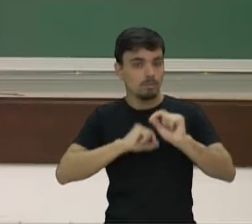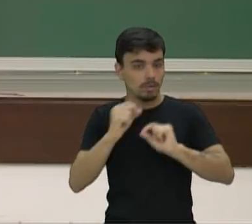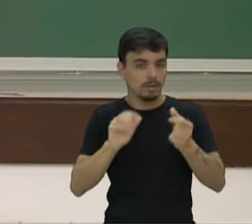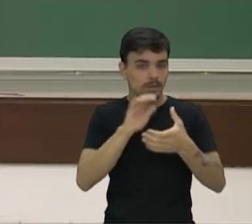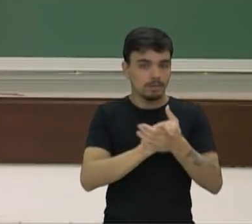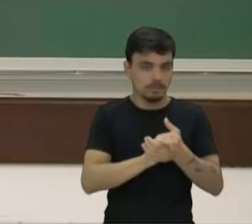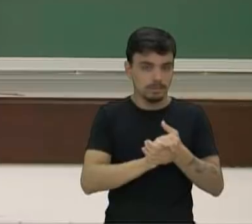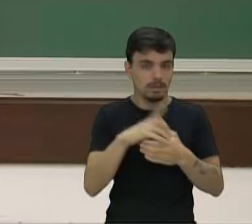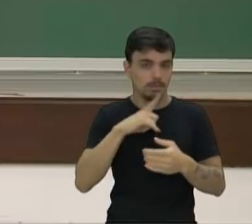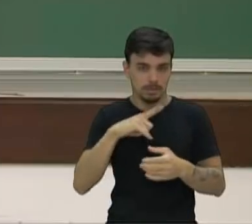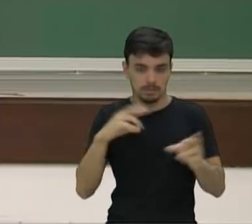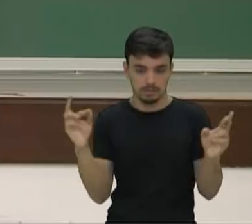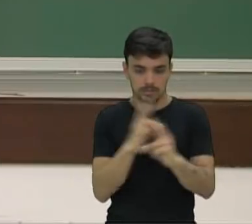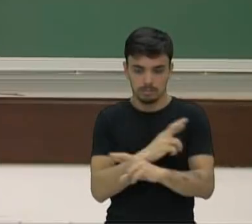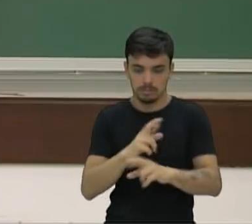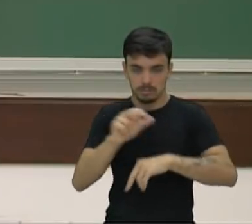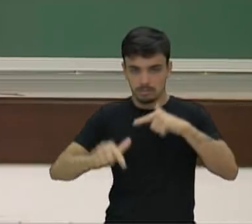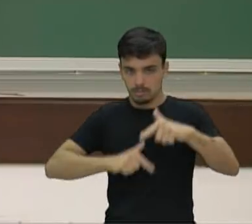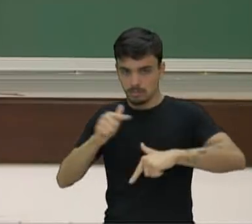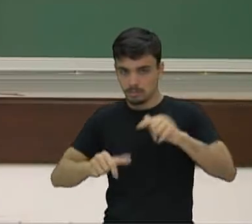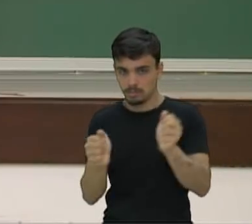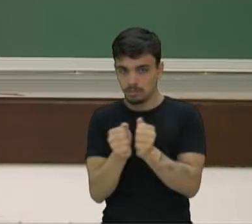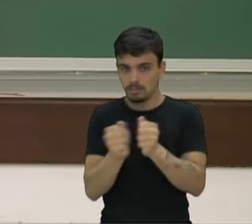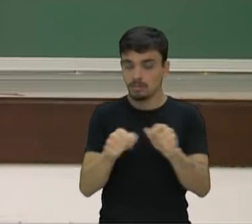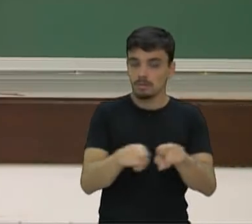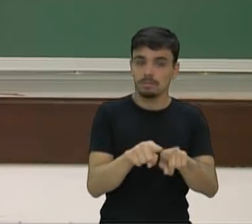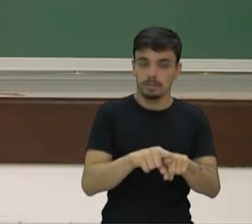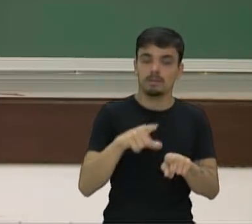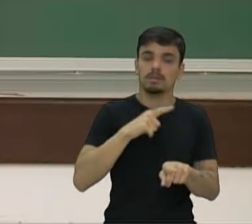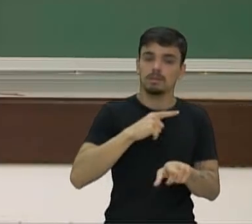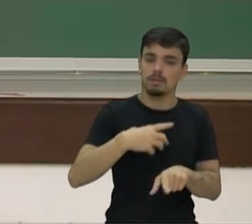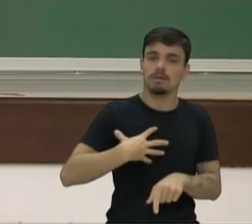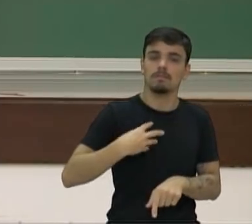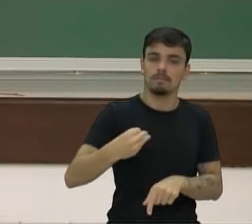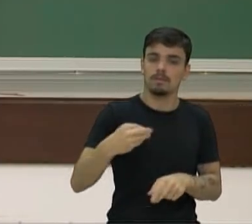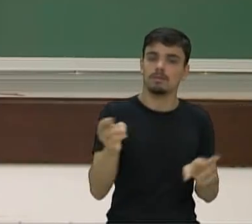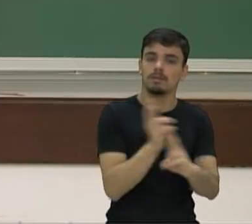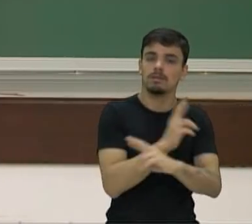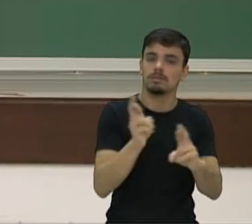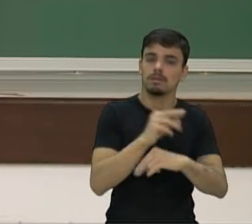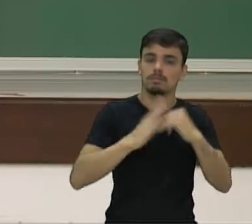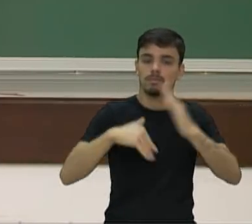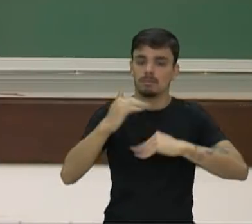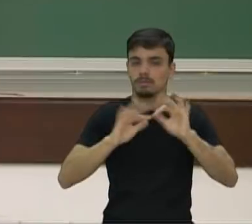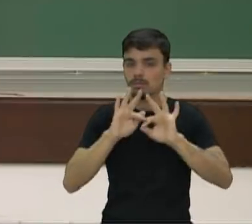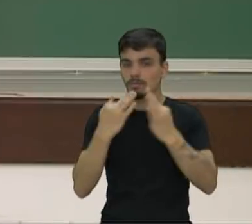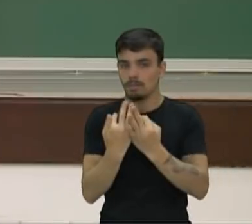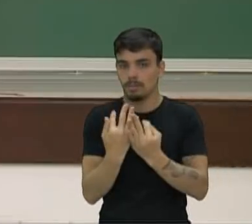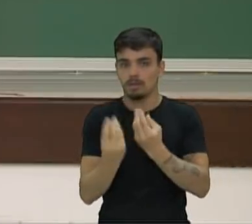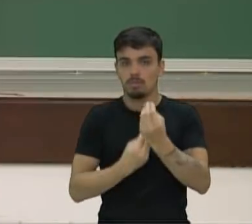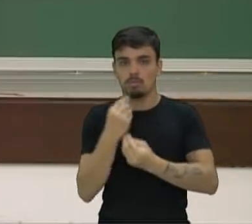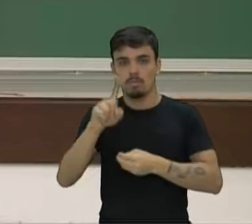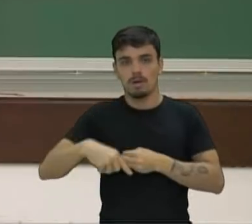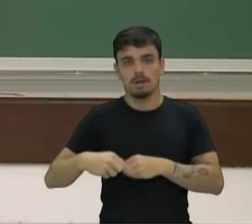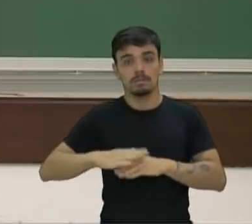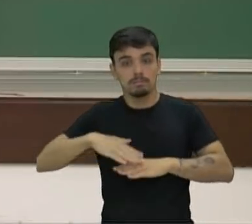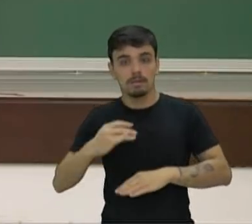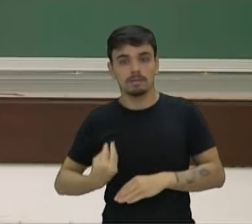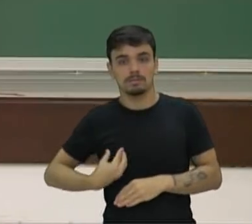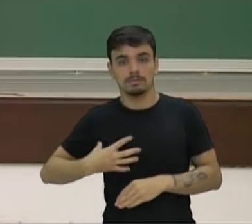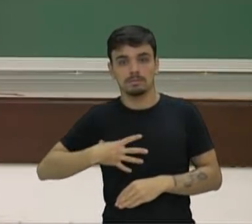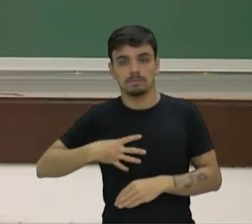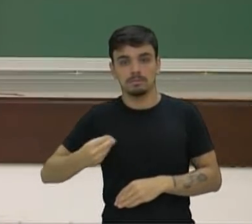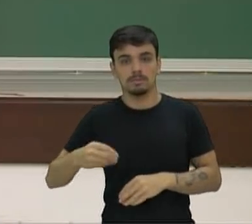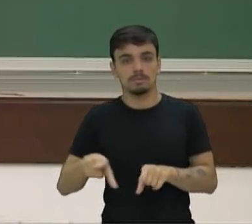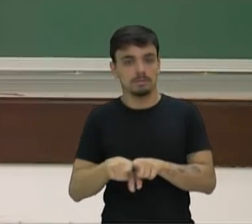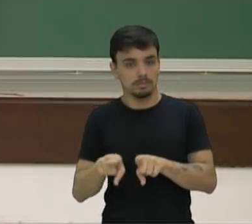até para relacionar ao trabalho e ter filhos relacionados, inclusive, para a produção da família. Quanto mais filhos tivessem, ajudaria, inclusive,